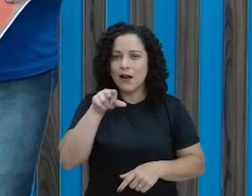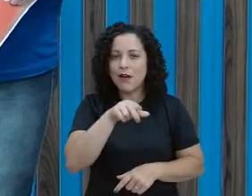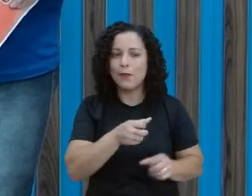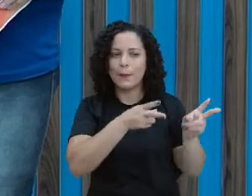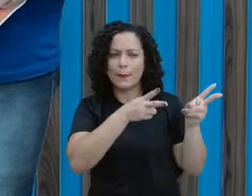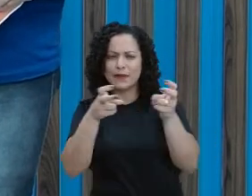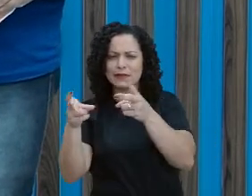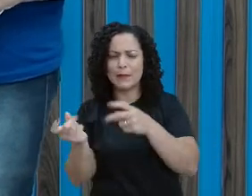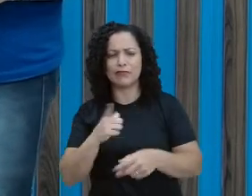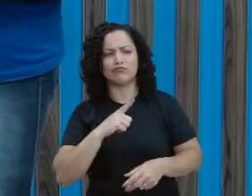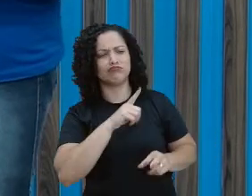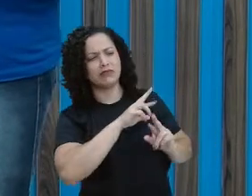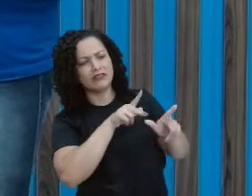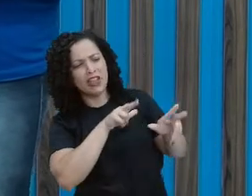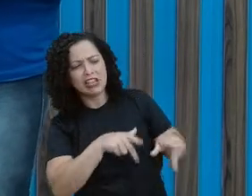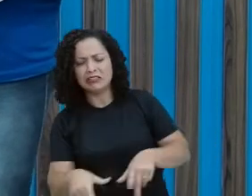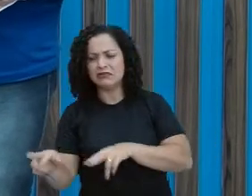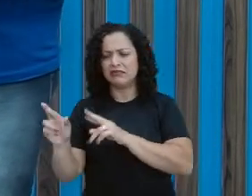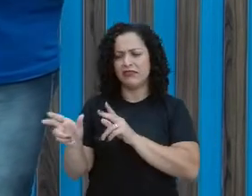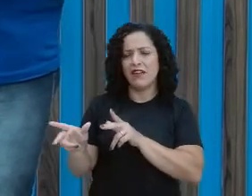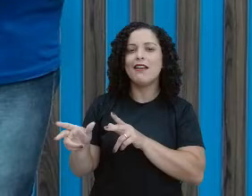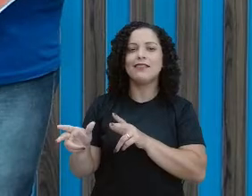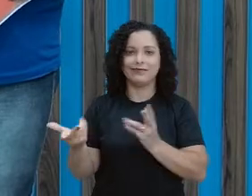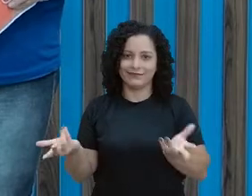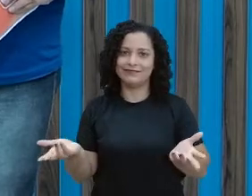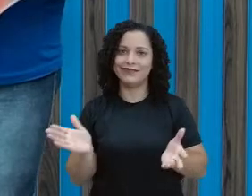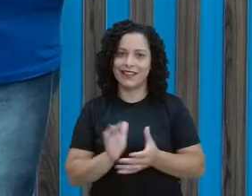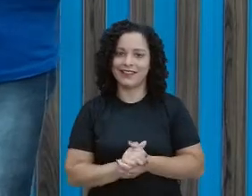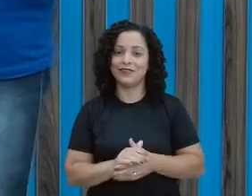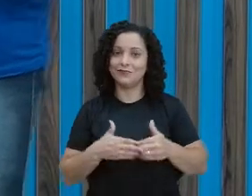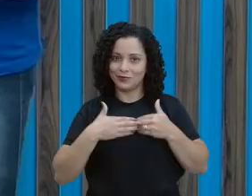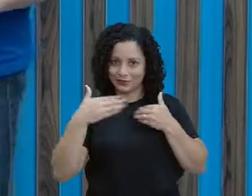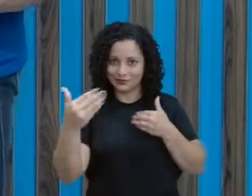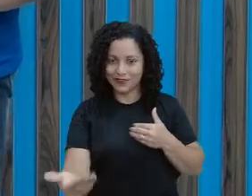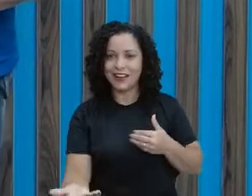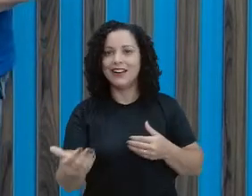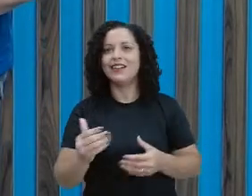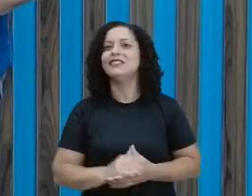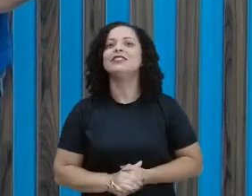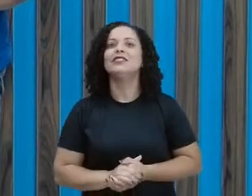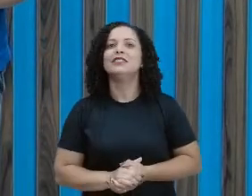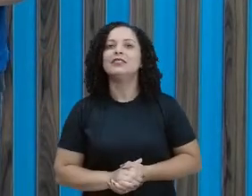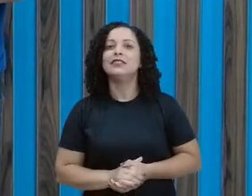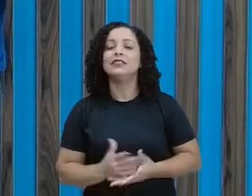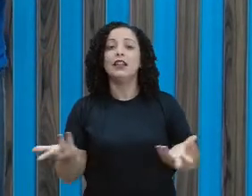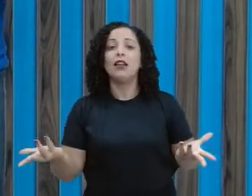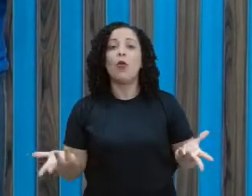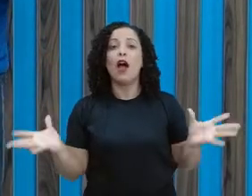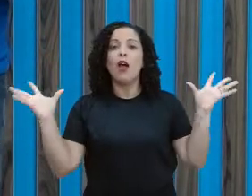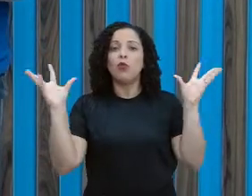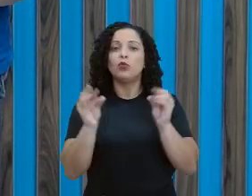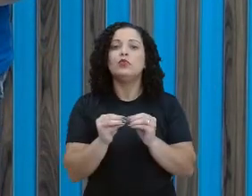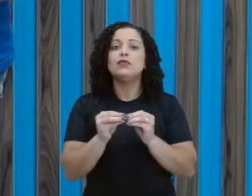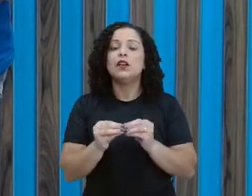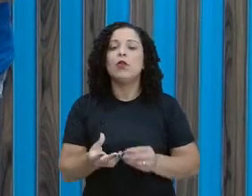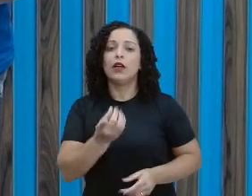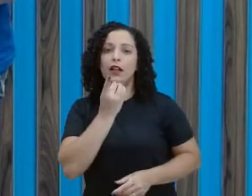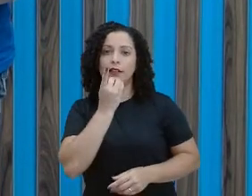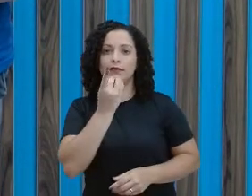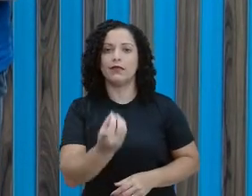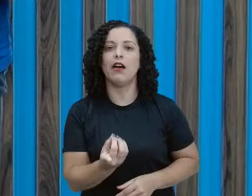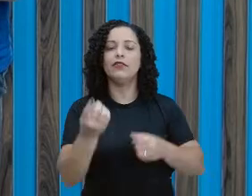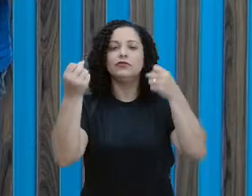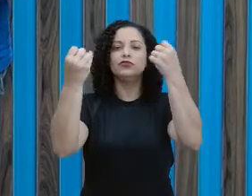essa diferenciação, né? Mas vamos lá, vamos caminhar. Aí na questão, a primeira conclusão de Darwin, né? O que é que ele diz? Que